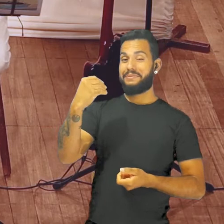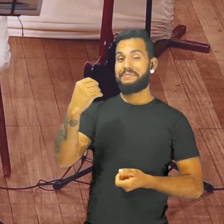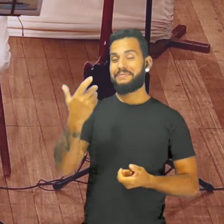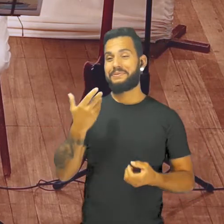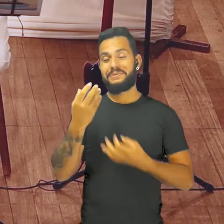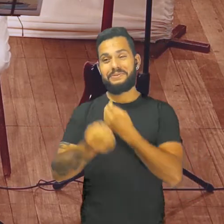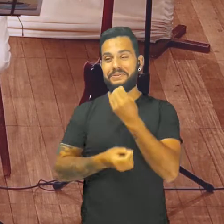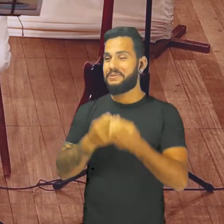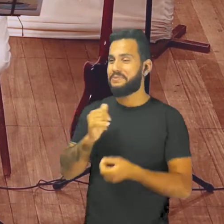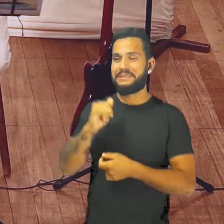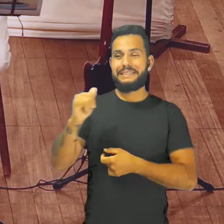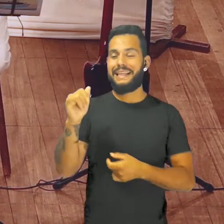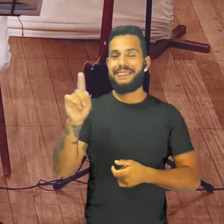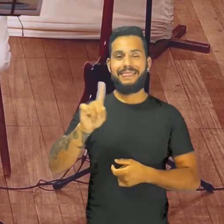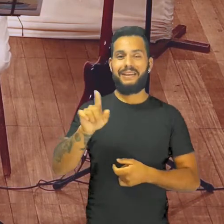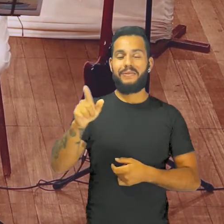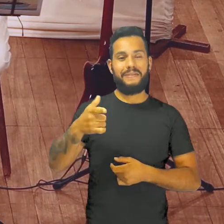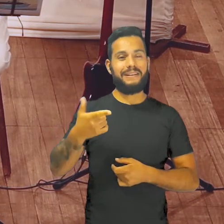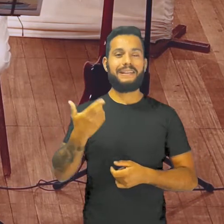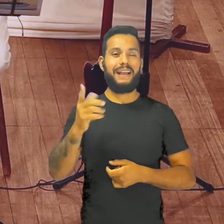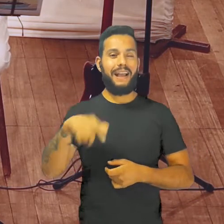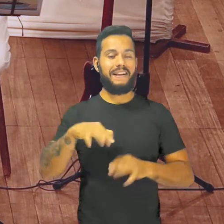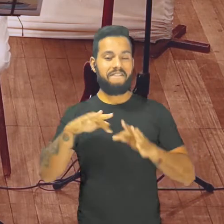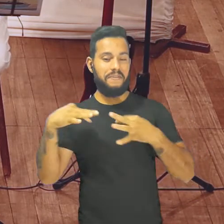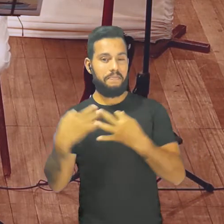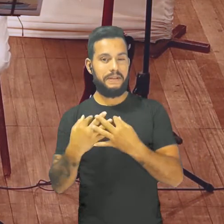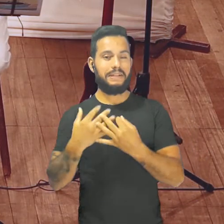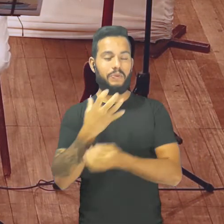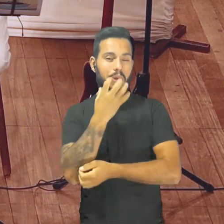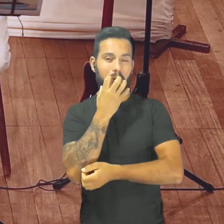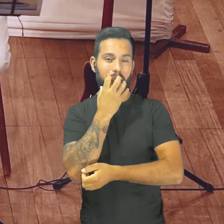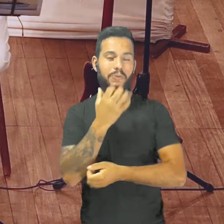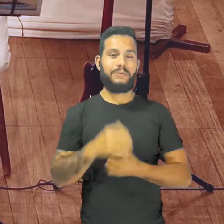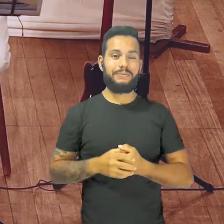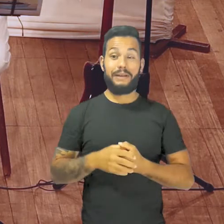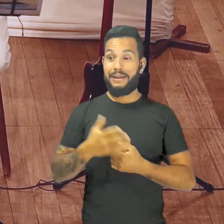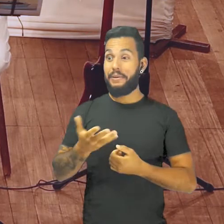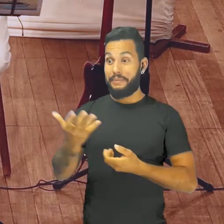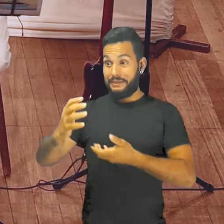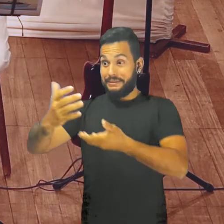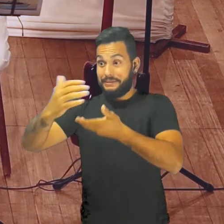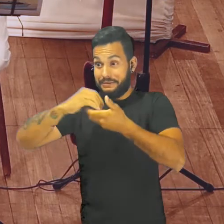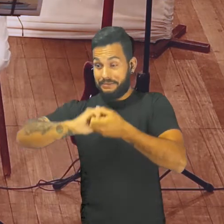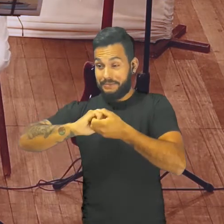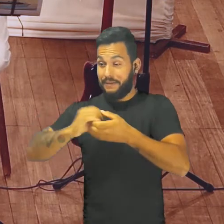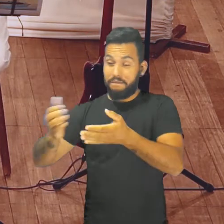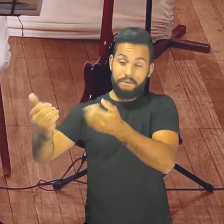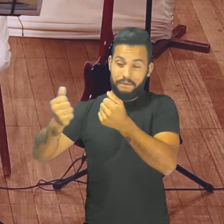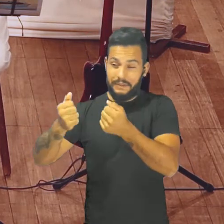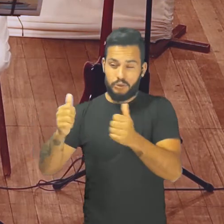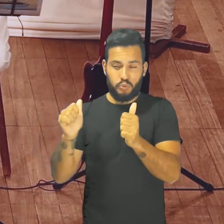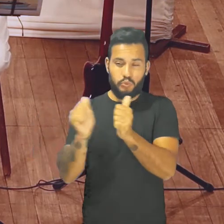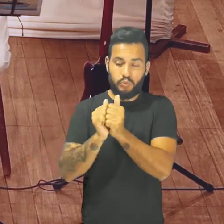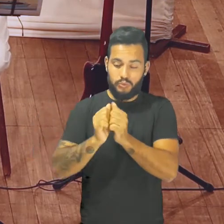Dizer não a um primo do Timão. Me estenda a sua mão. Opa, a sua pata então. E suba a bordo